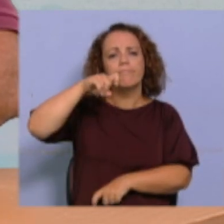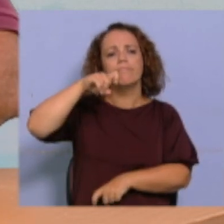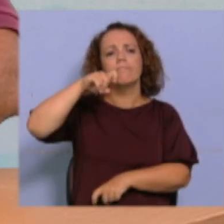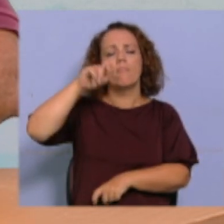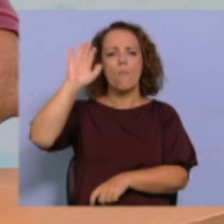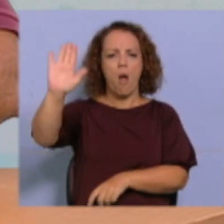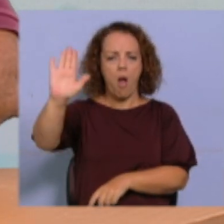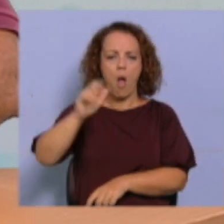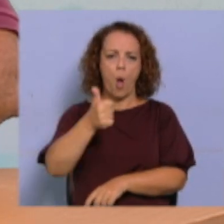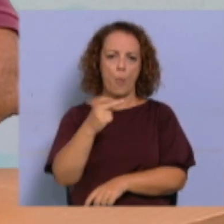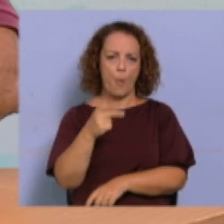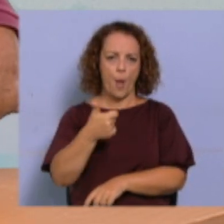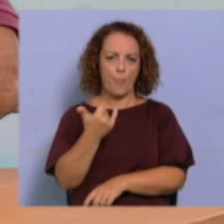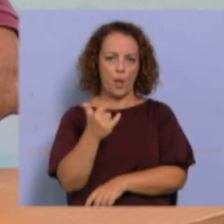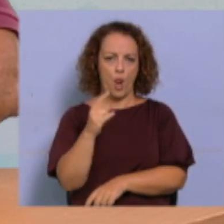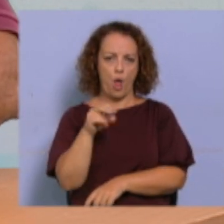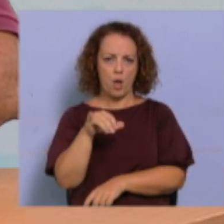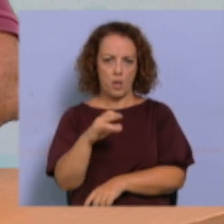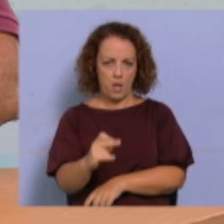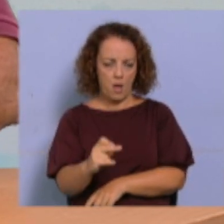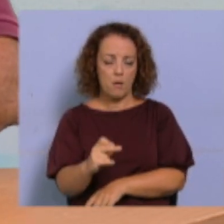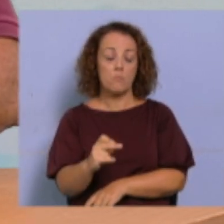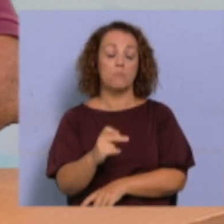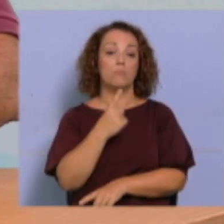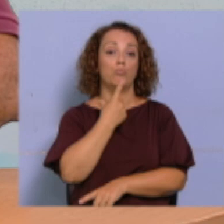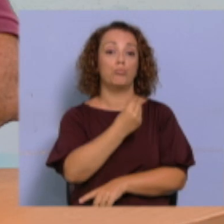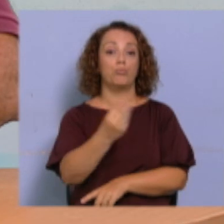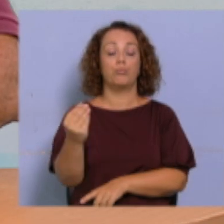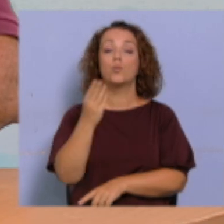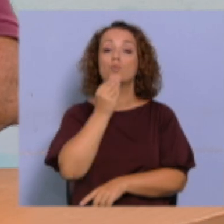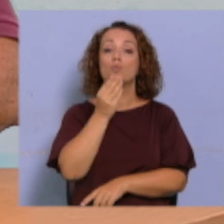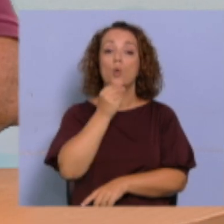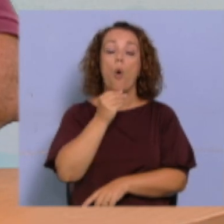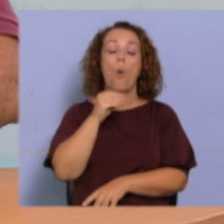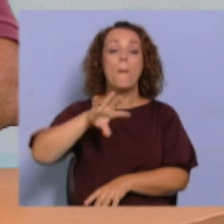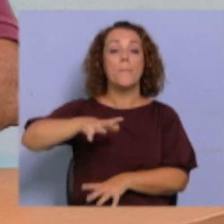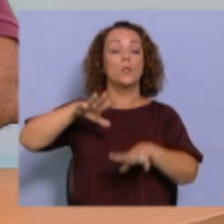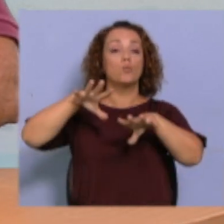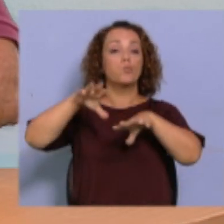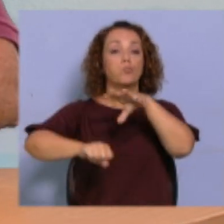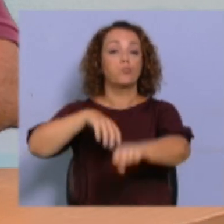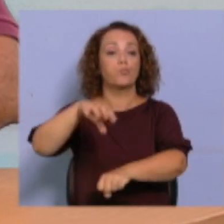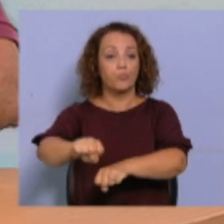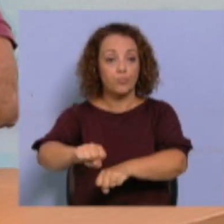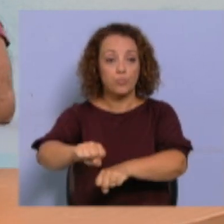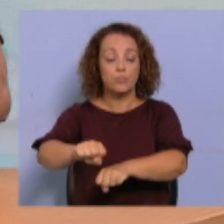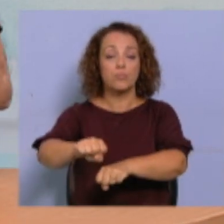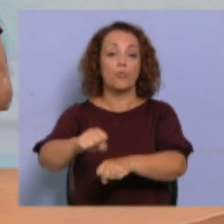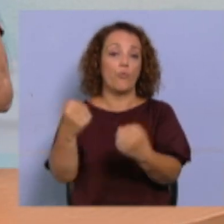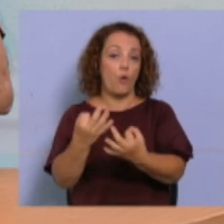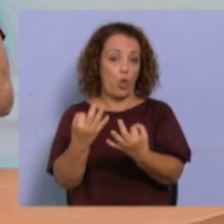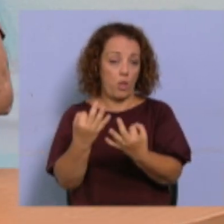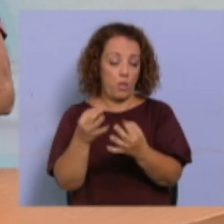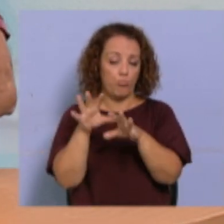na Babilónia, portanto, muitos judeus tinham sido conquistados, o país tinha sido conquistado e muitos tinham sido levados para